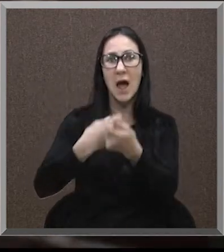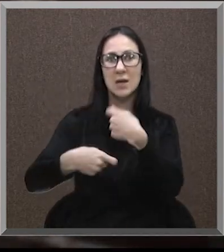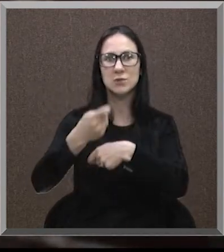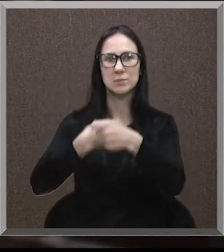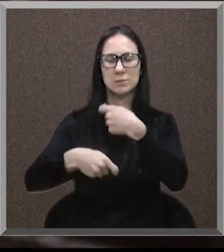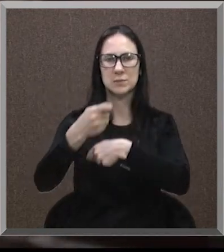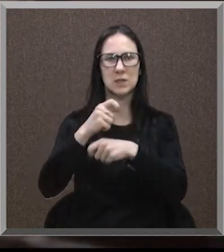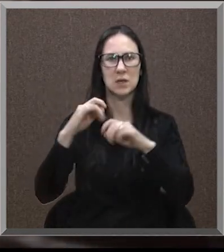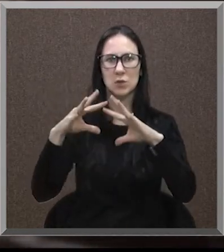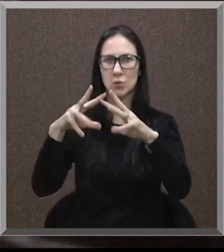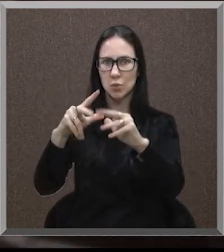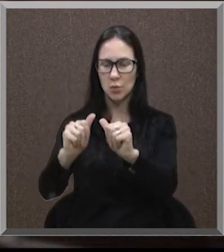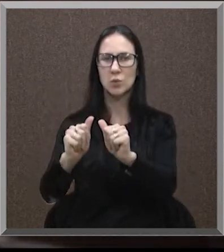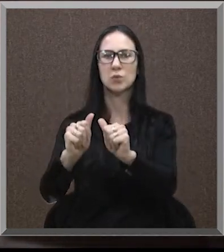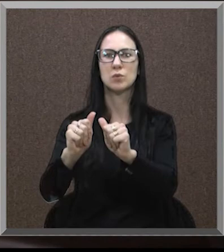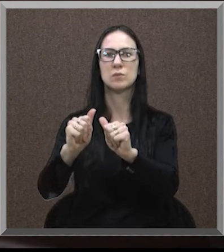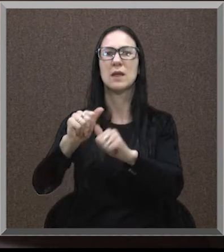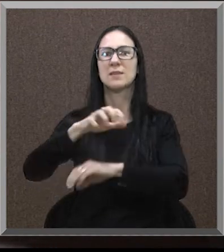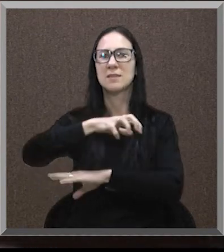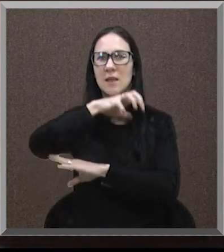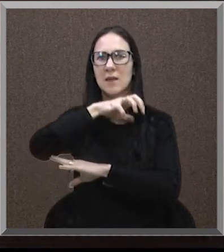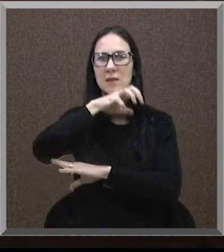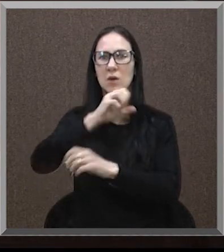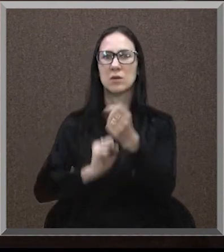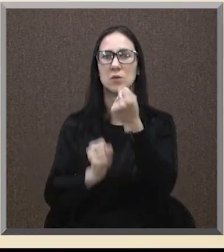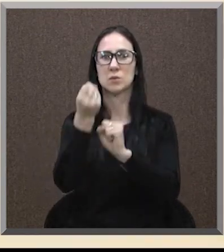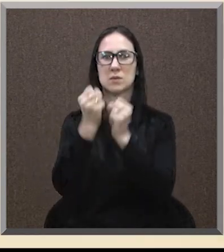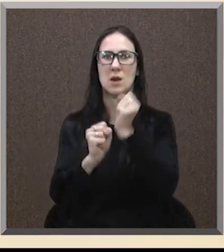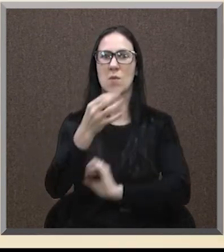dos distritos industriais de Caxias do Sul.